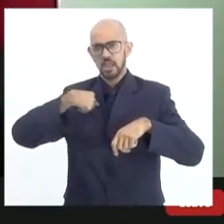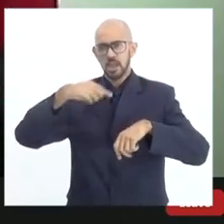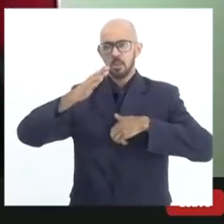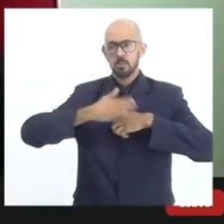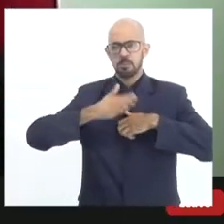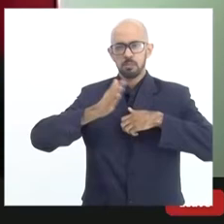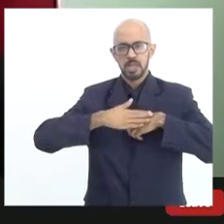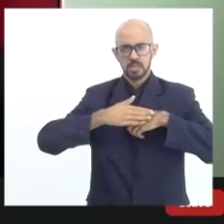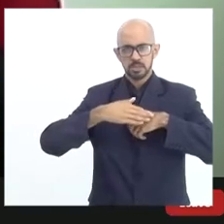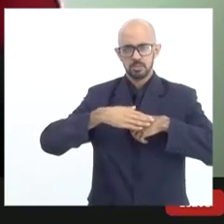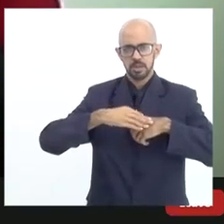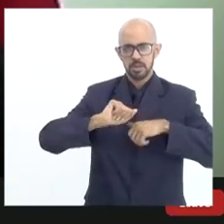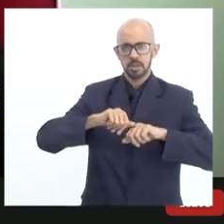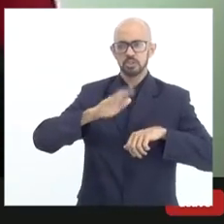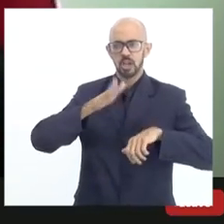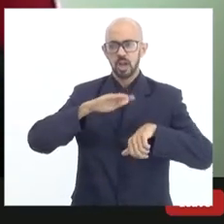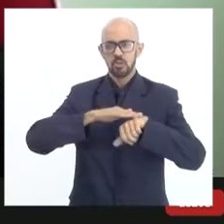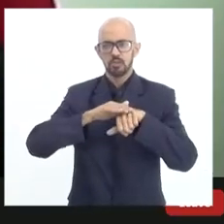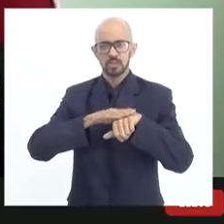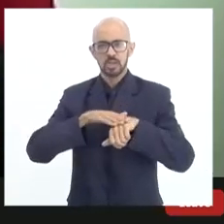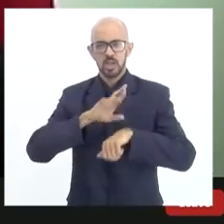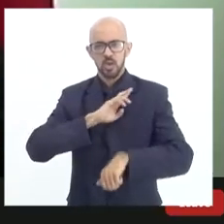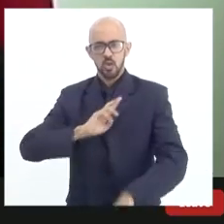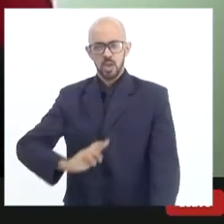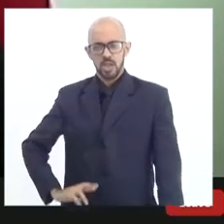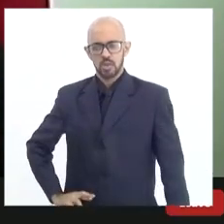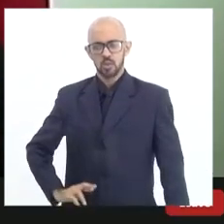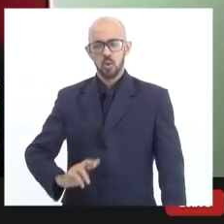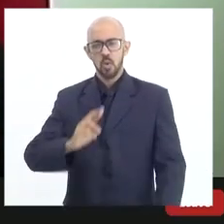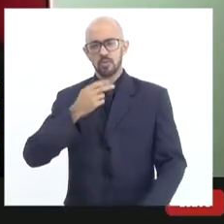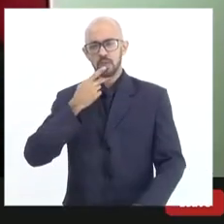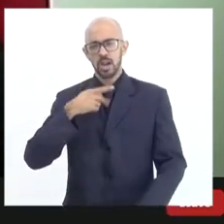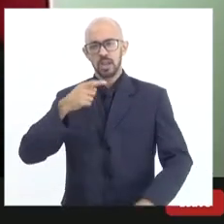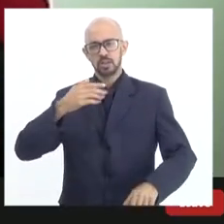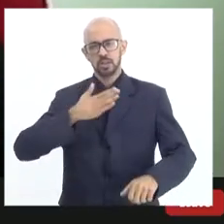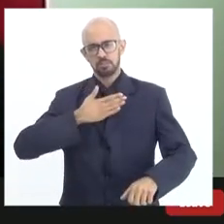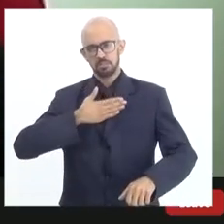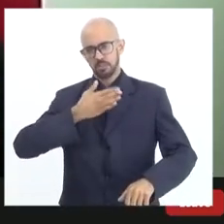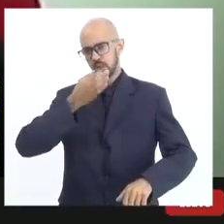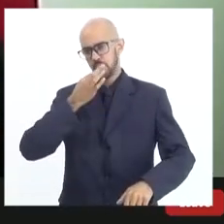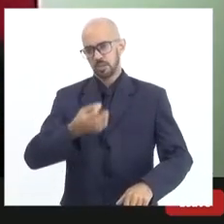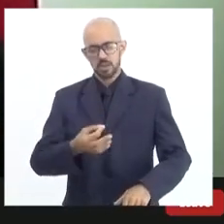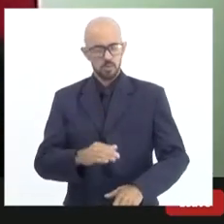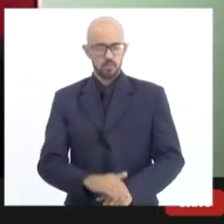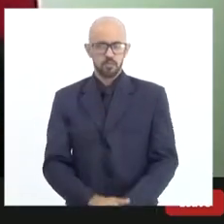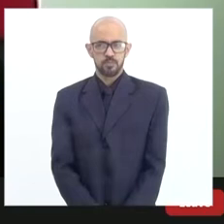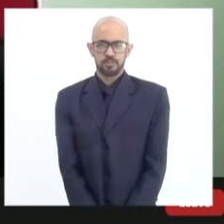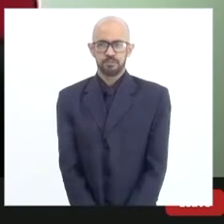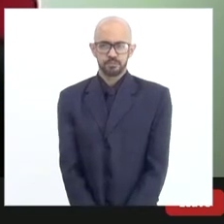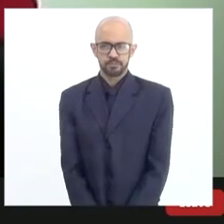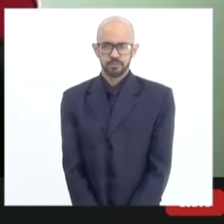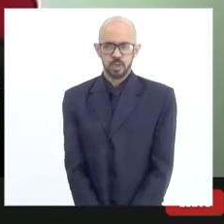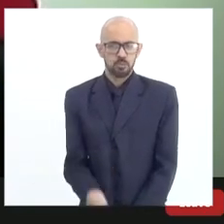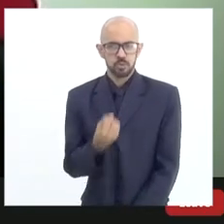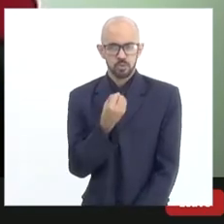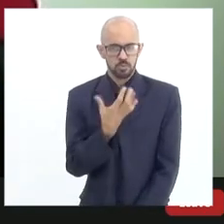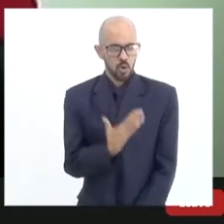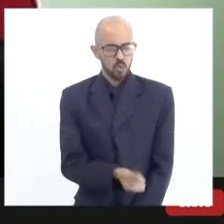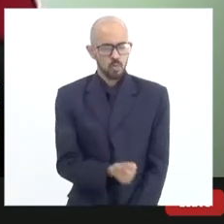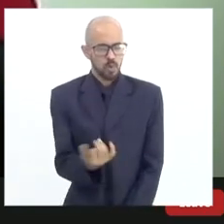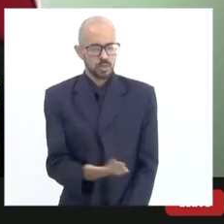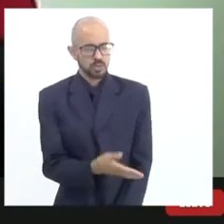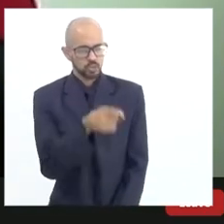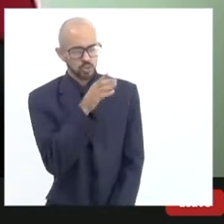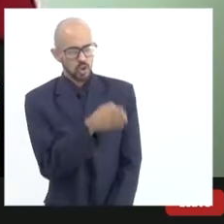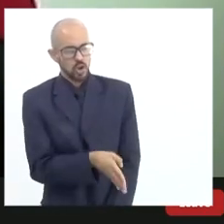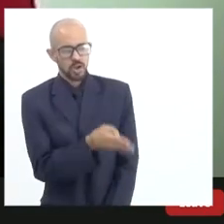conversar pessoalmente com o reitor da UERJ, externando aqui o meu posicionamento. Foi muito bom quando a senhora trouxe aí